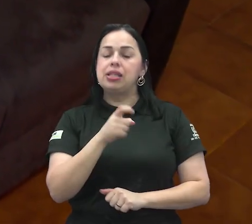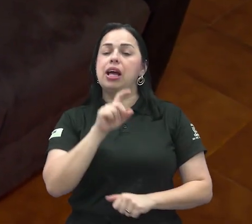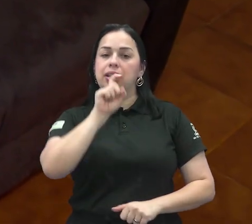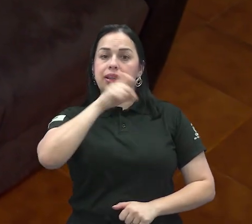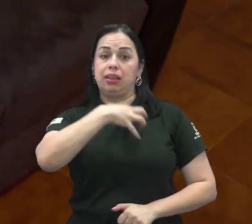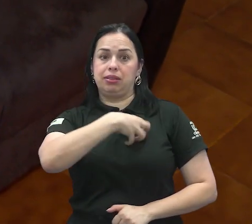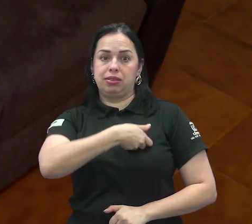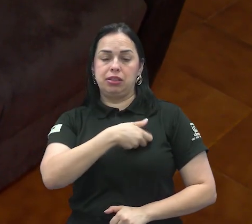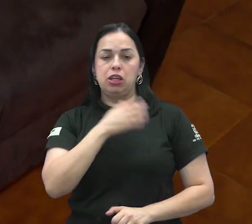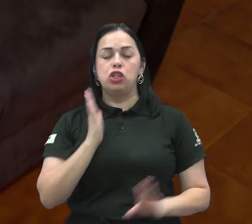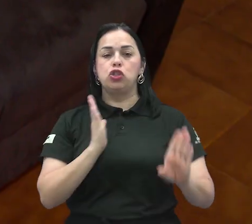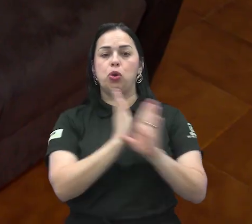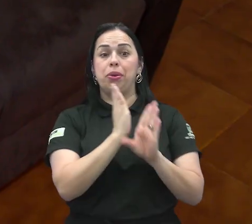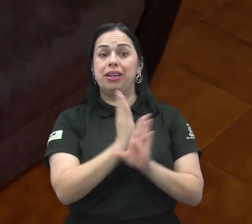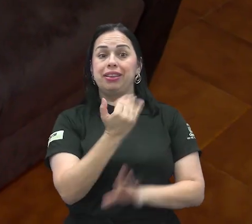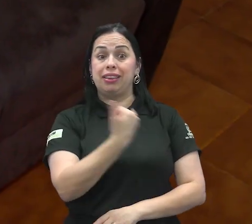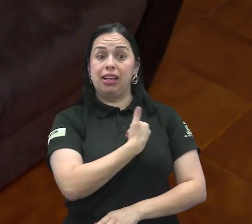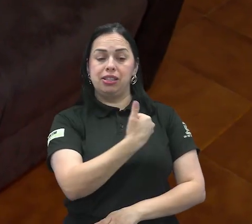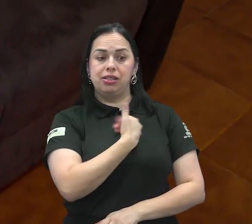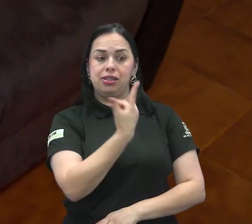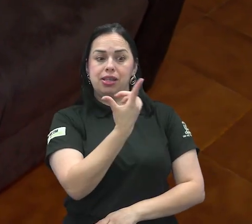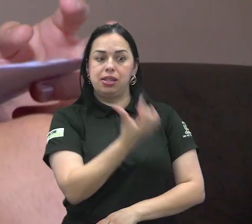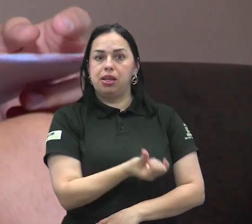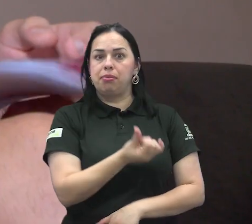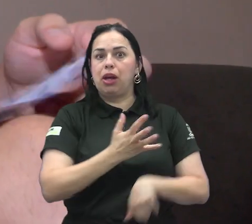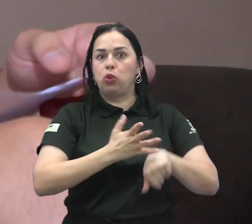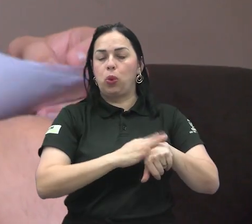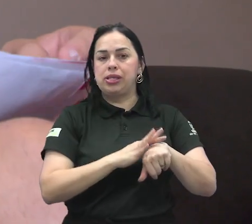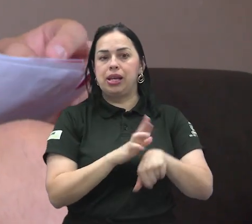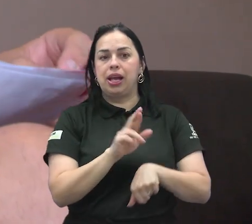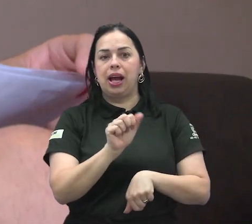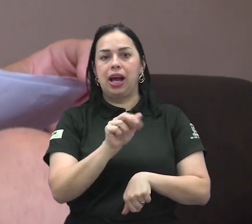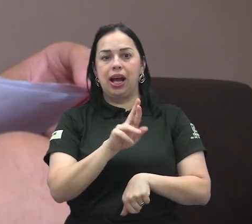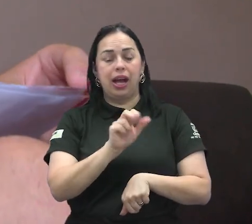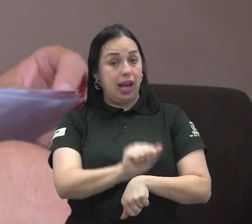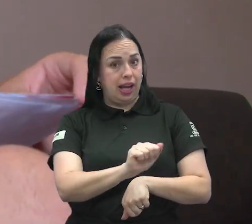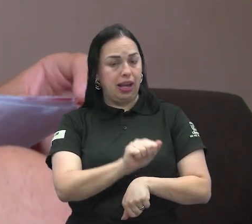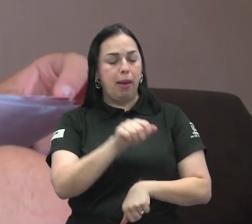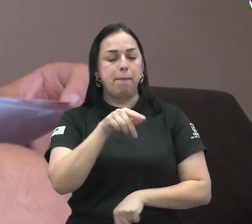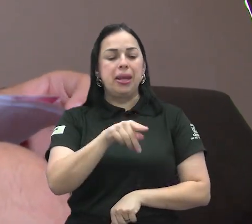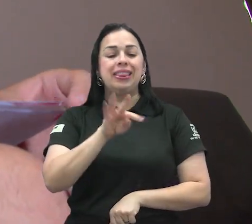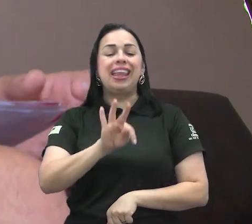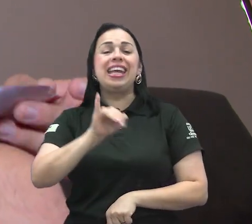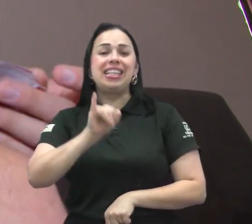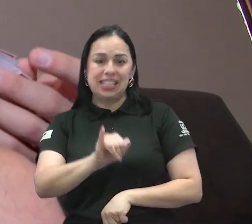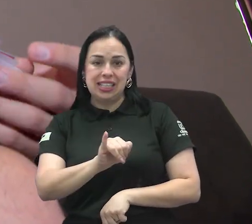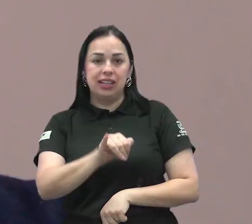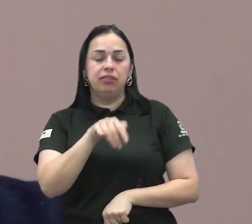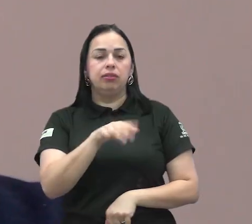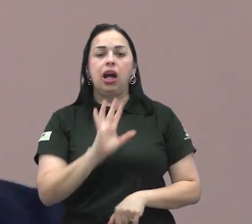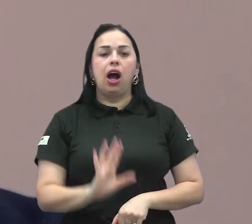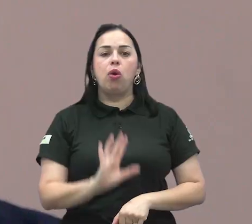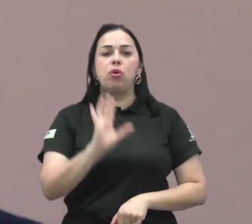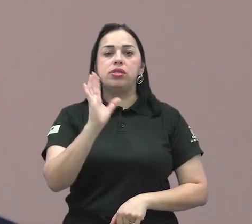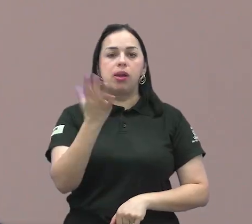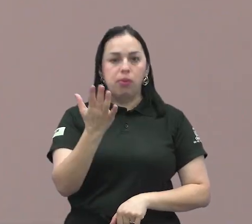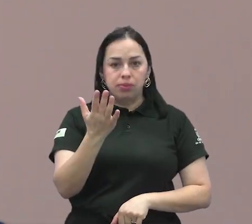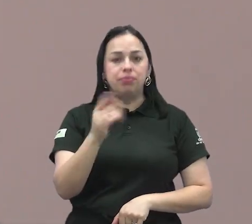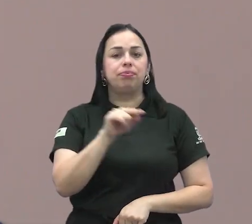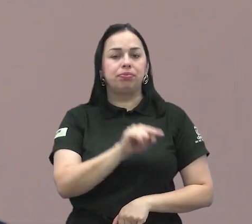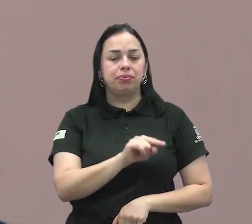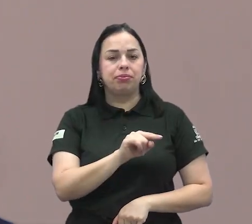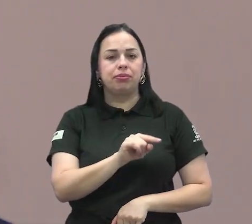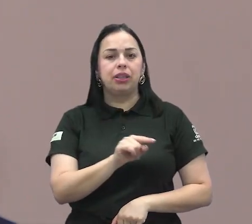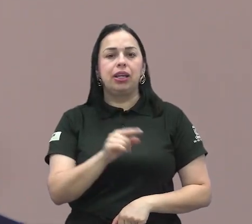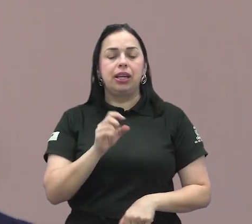de base do São José, descobriu aos 16 anos uma doença autoimune chamada PTI. Ela surgiu através